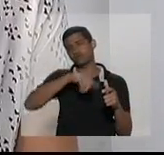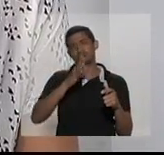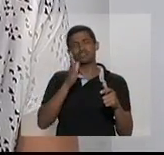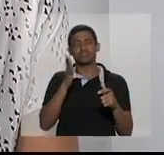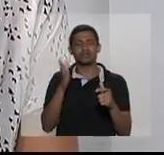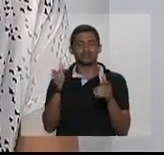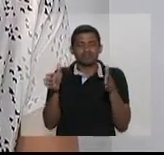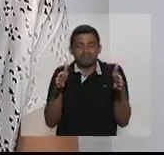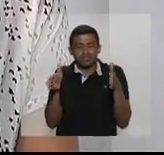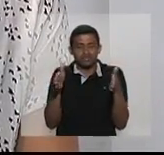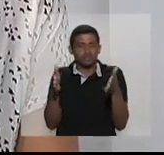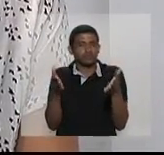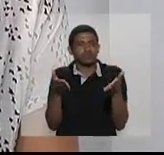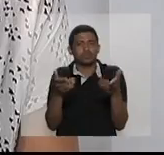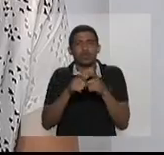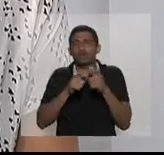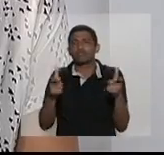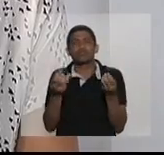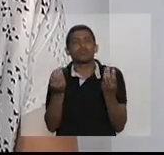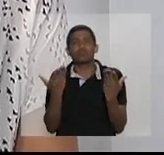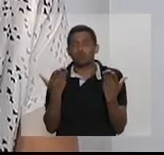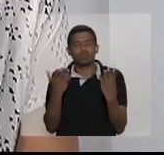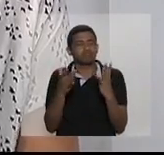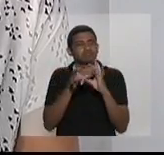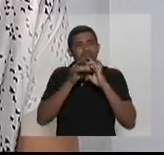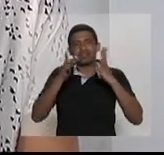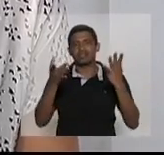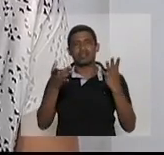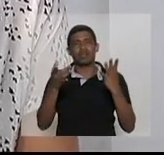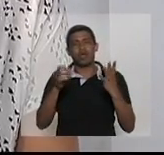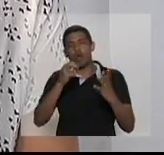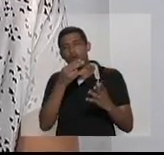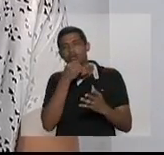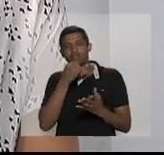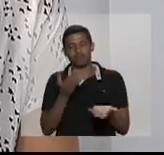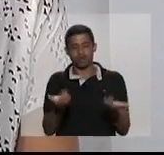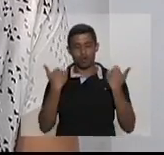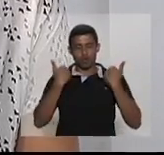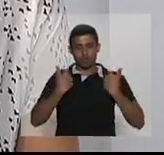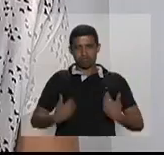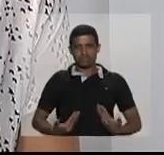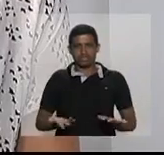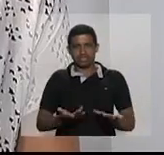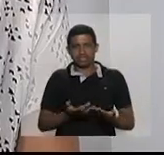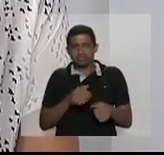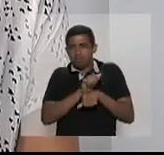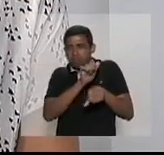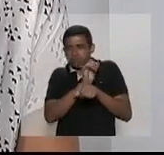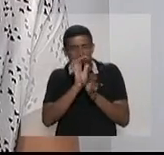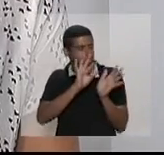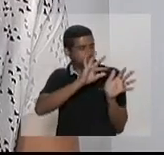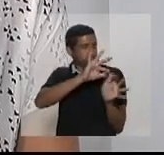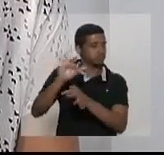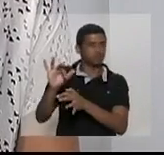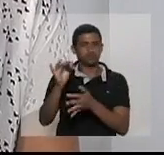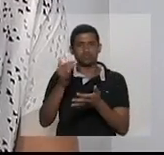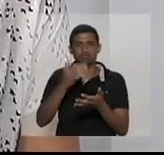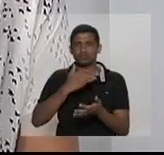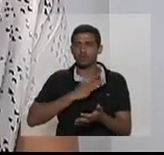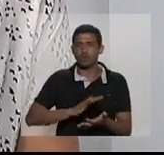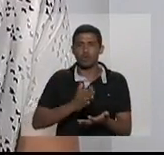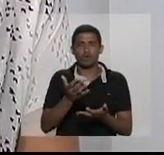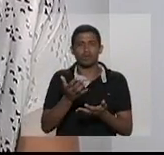muito grande de liberdade, de dessexualização do corpo, né? Porque o corpo está sempre, de uma certa forma, vem sendo